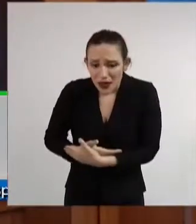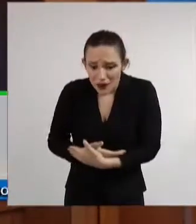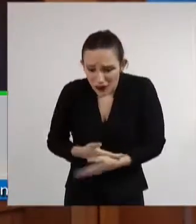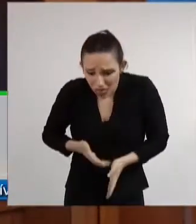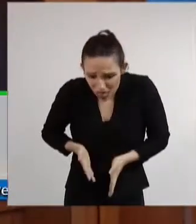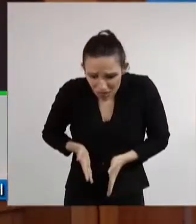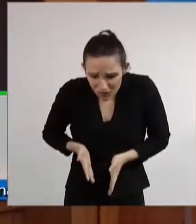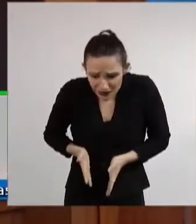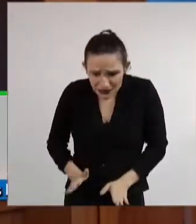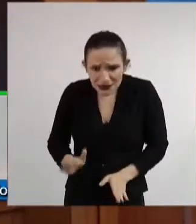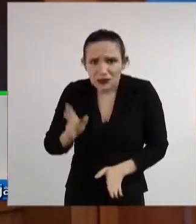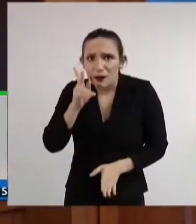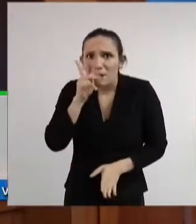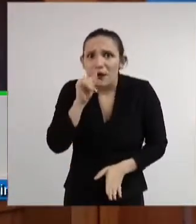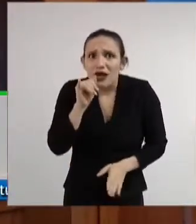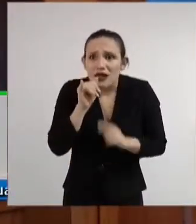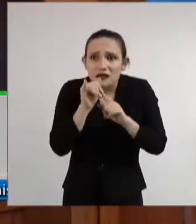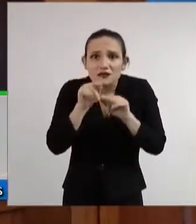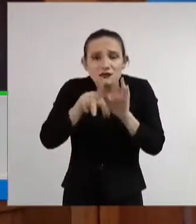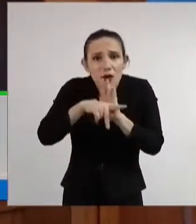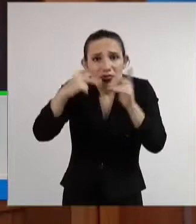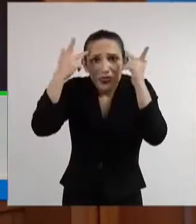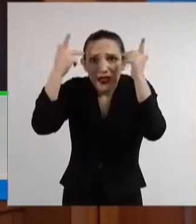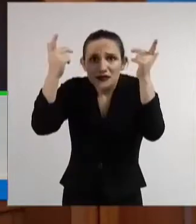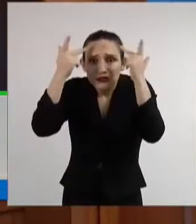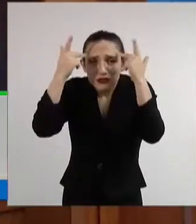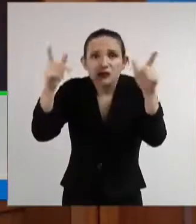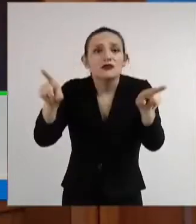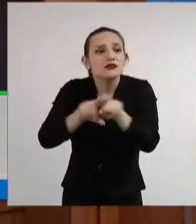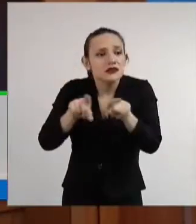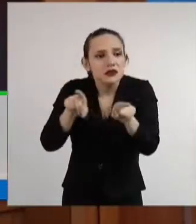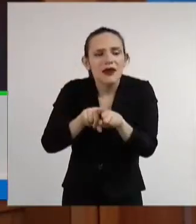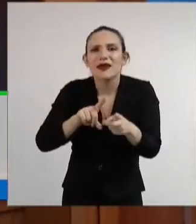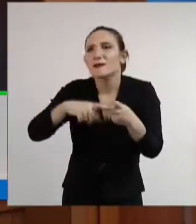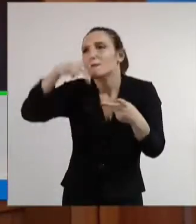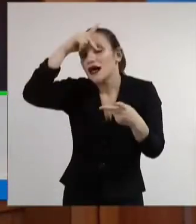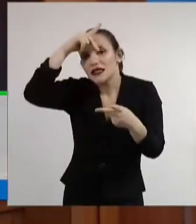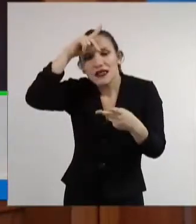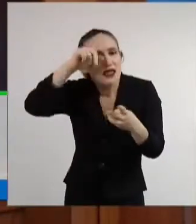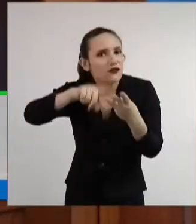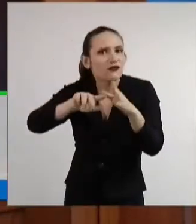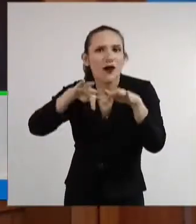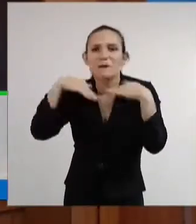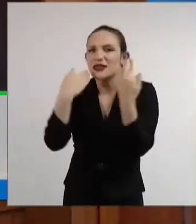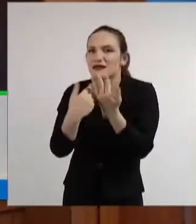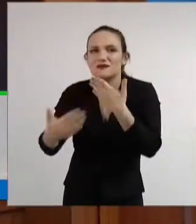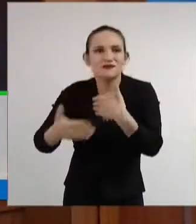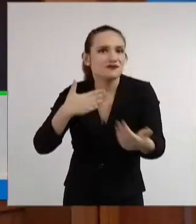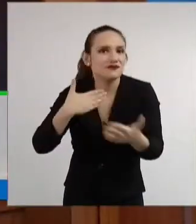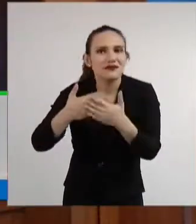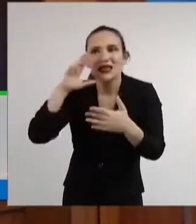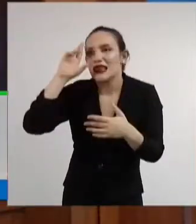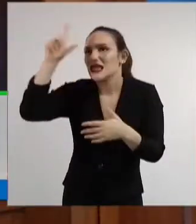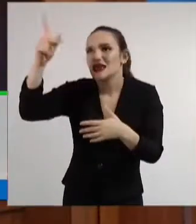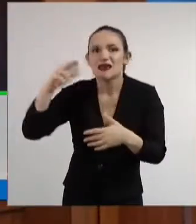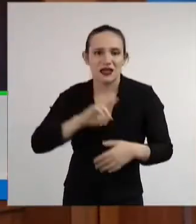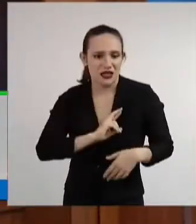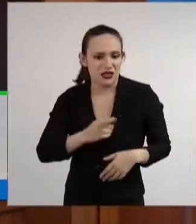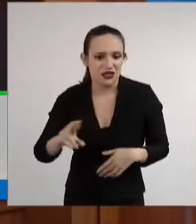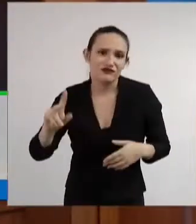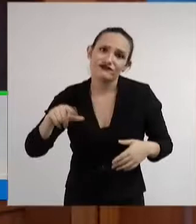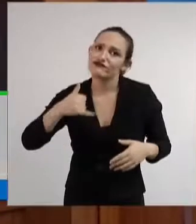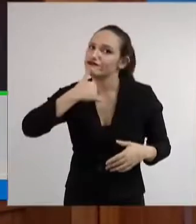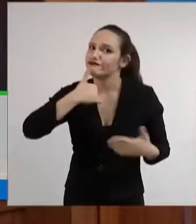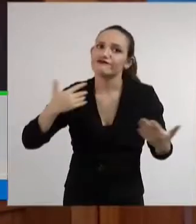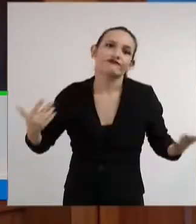pelo pai biológico, e grande maioria é pelo padrinho, é pelo um familiar, é pelo líder religioso, e